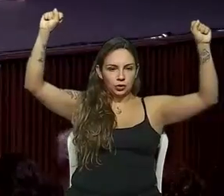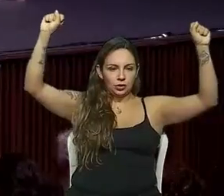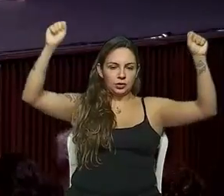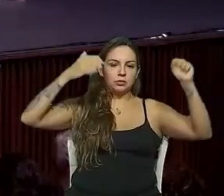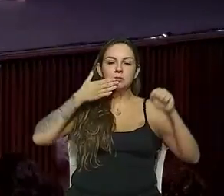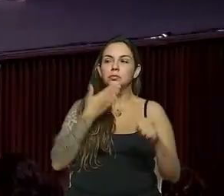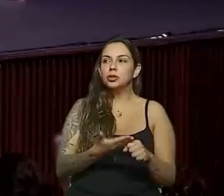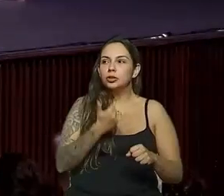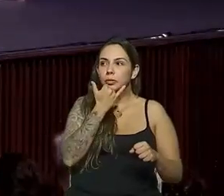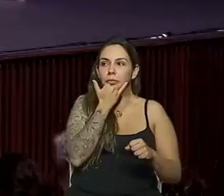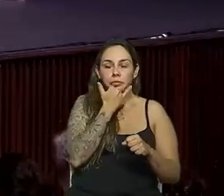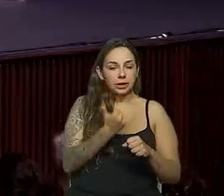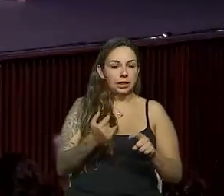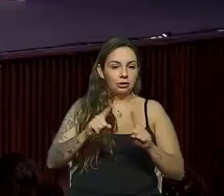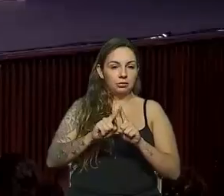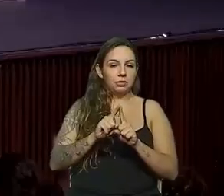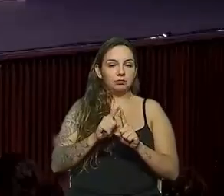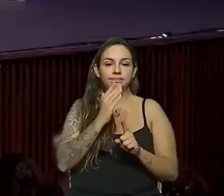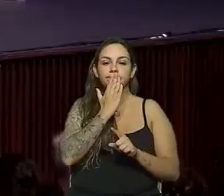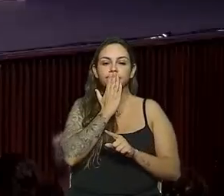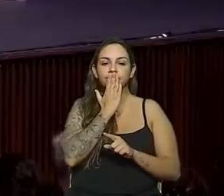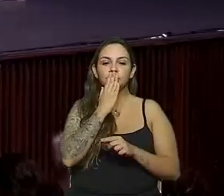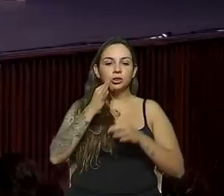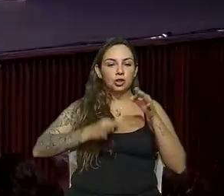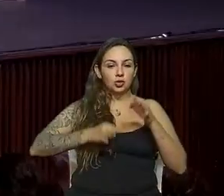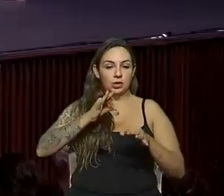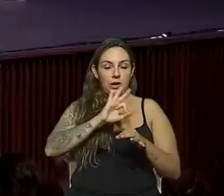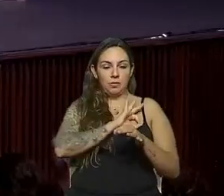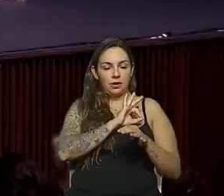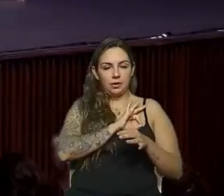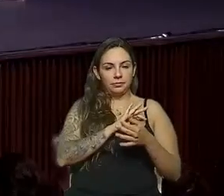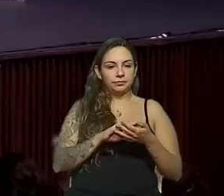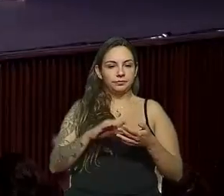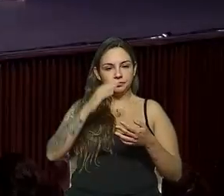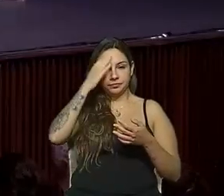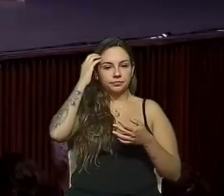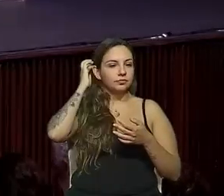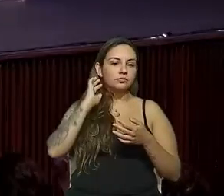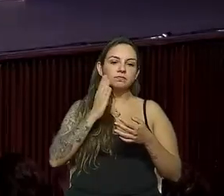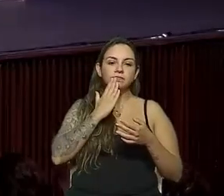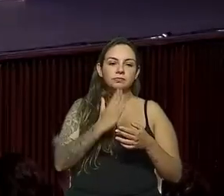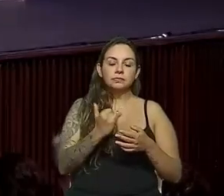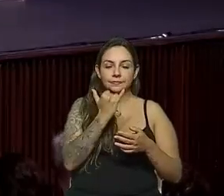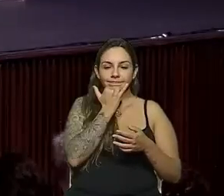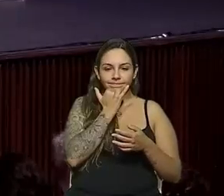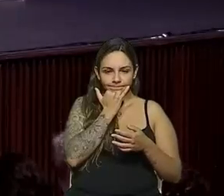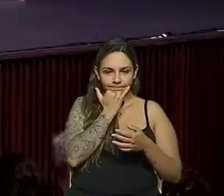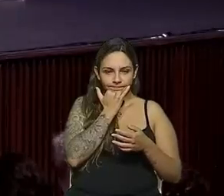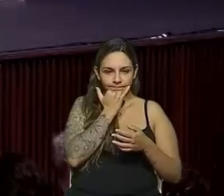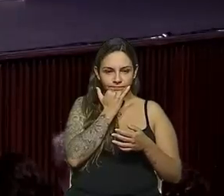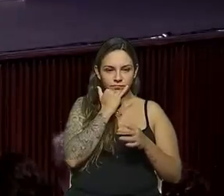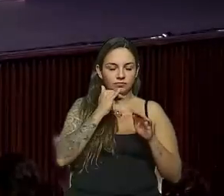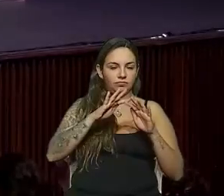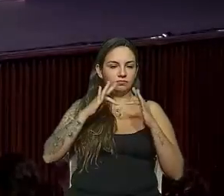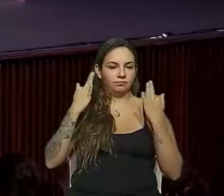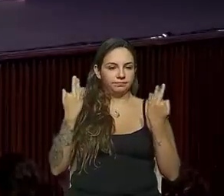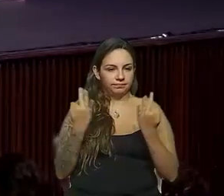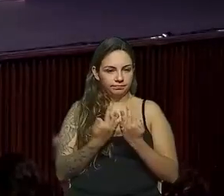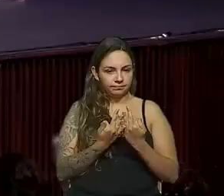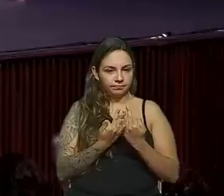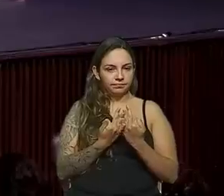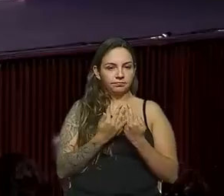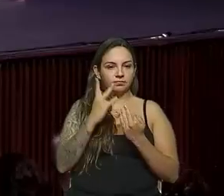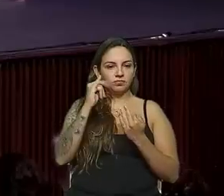crimes da ditadura e pela omissão da justiça militar. Ela pediu perdão à família Herzog, à